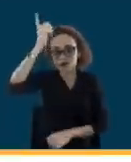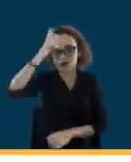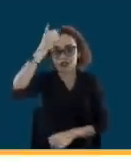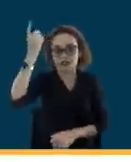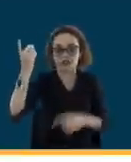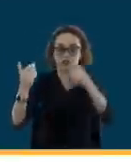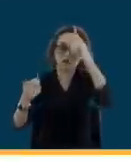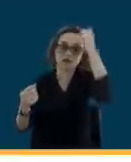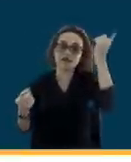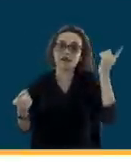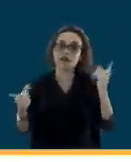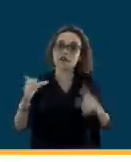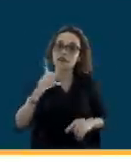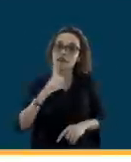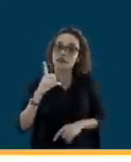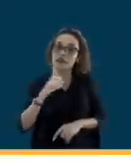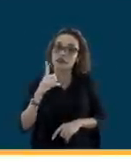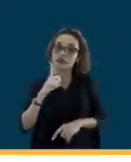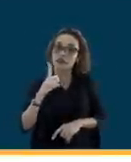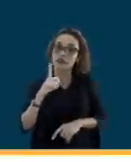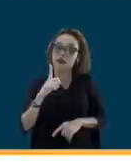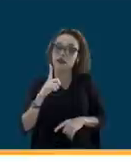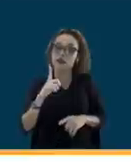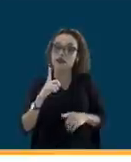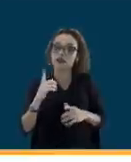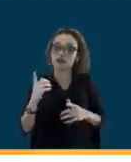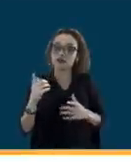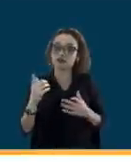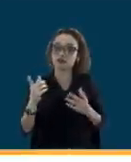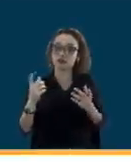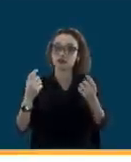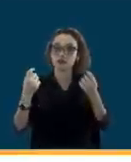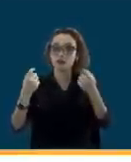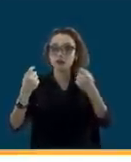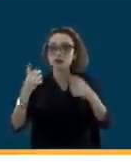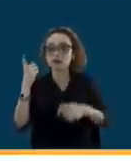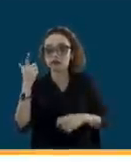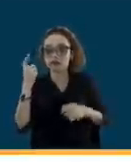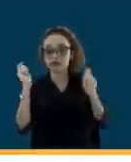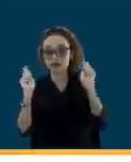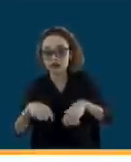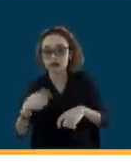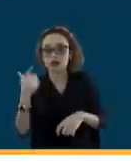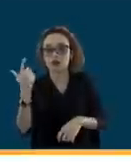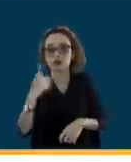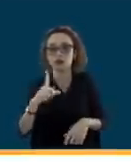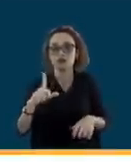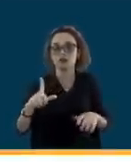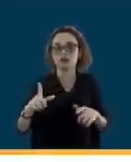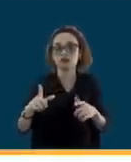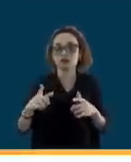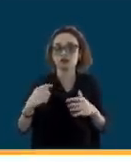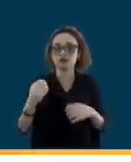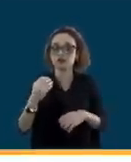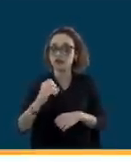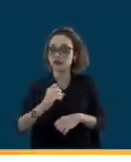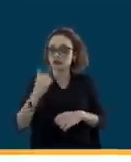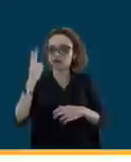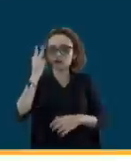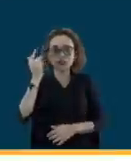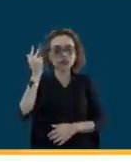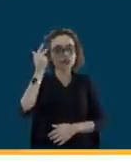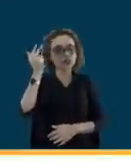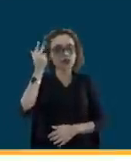tenham condições para realizá-lo. Façam isso de maneira espontânea, natural,